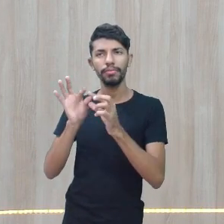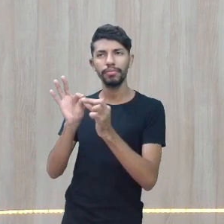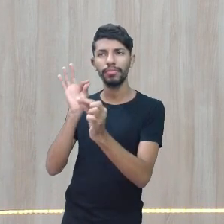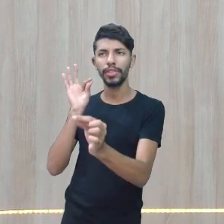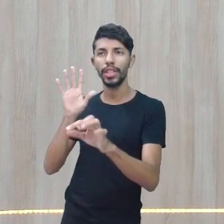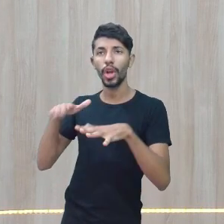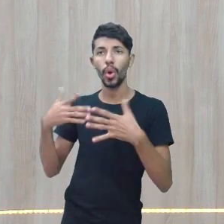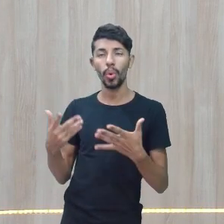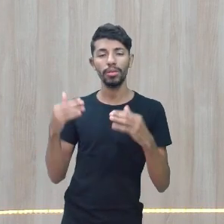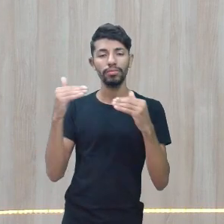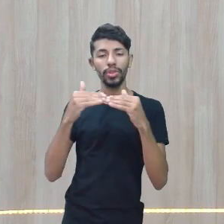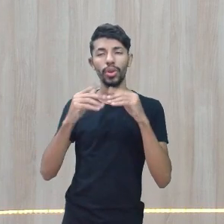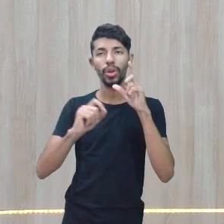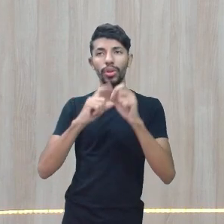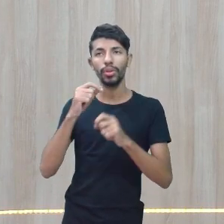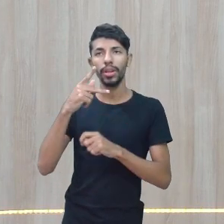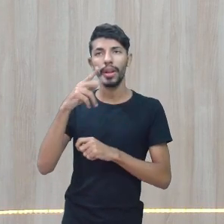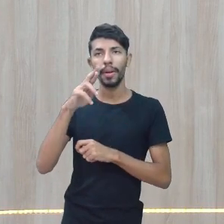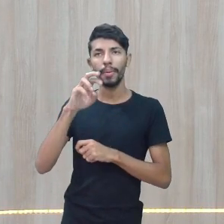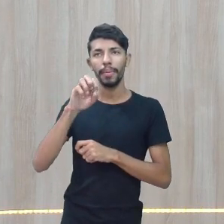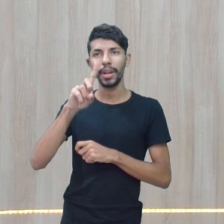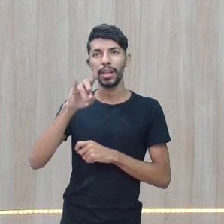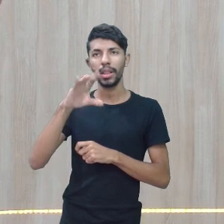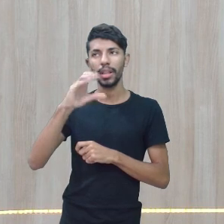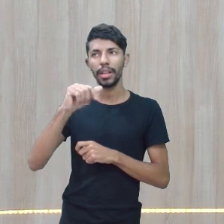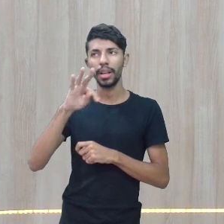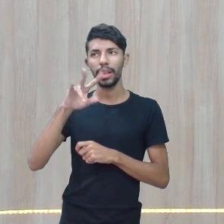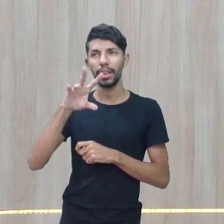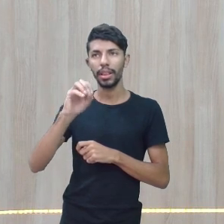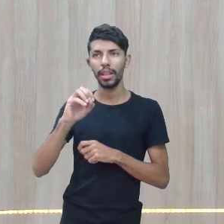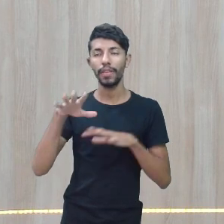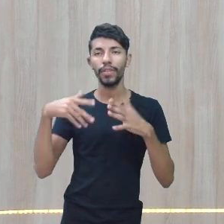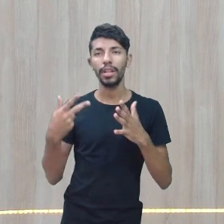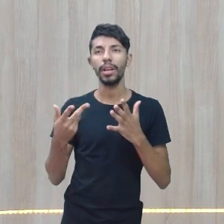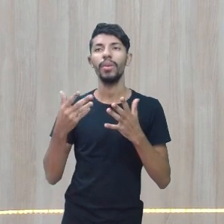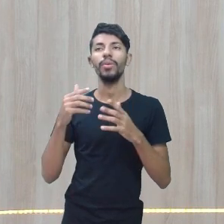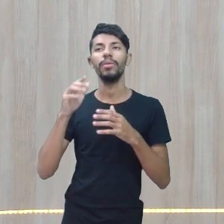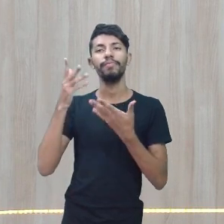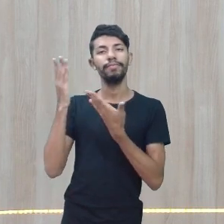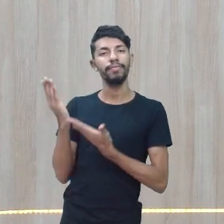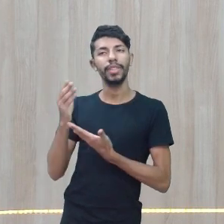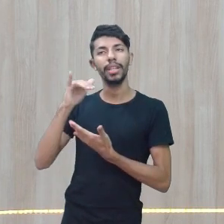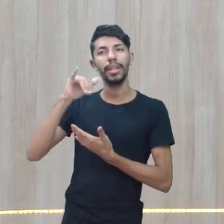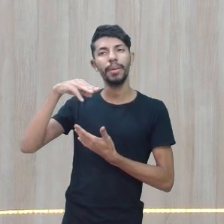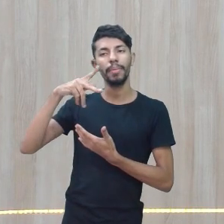predicativo. Nesse caso, ele é impessoal, ou seja, não apresenta sujeito.